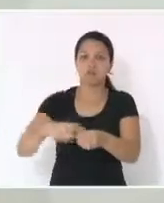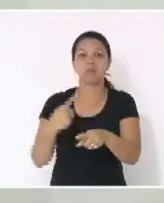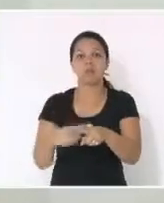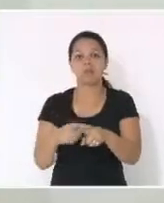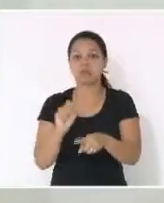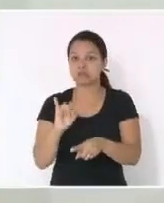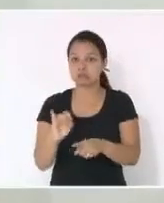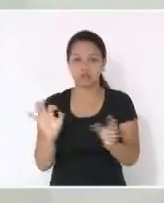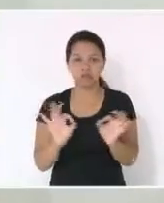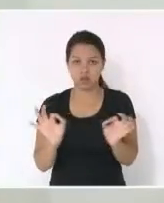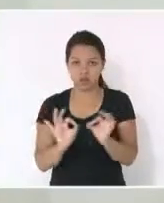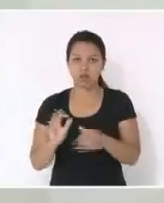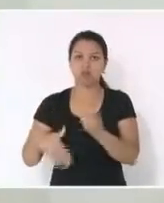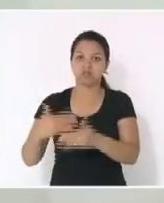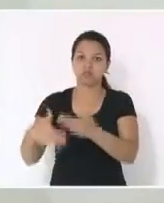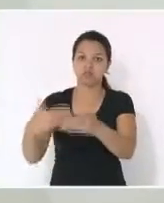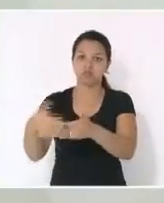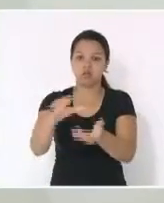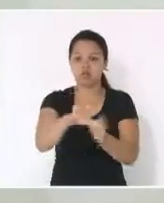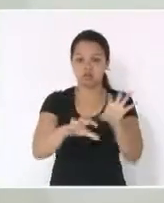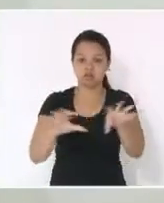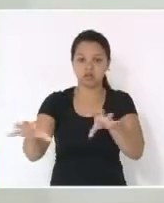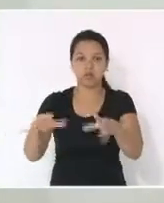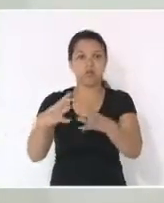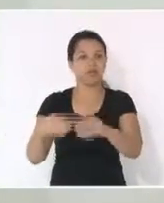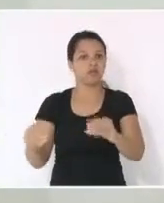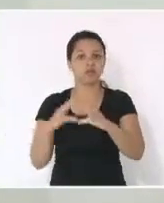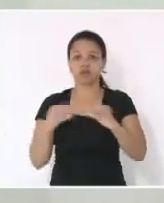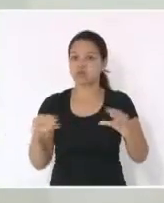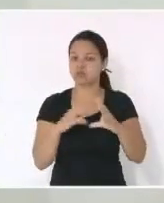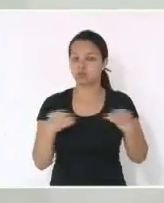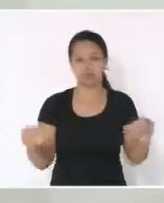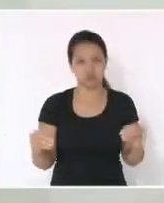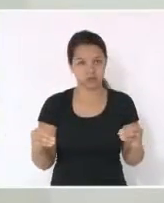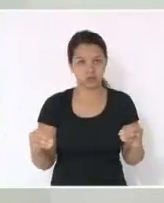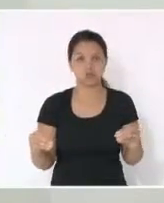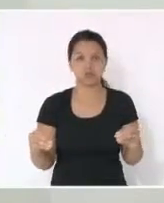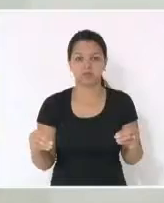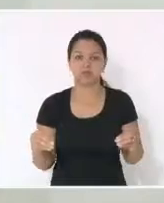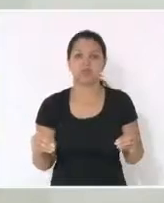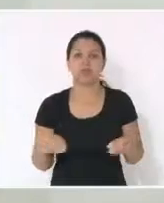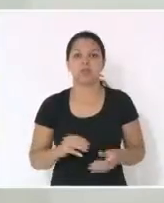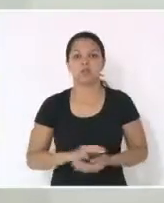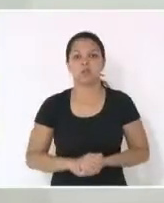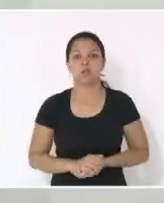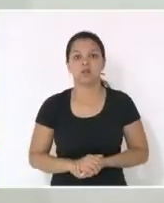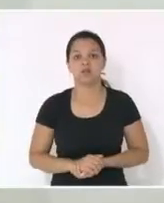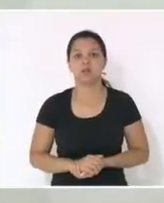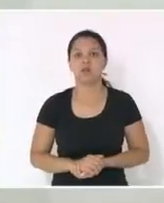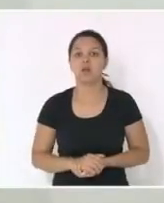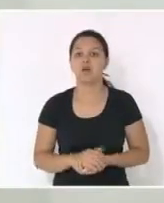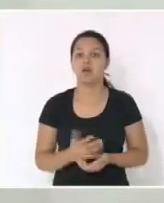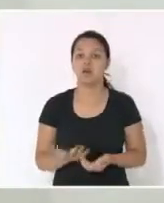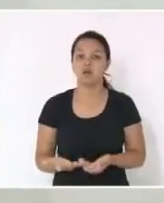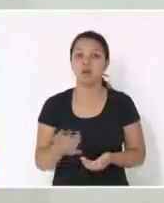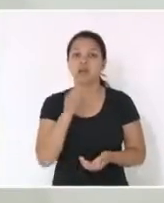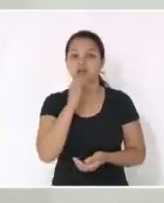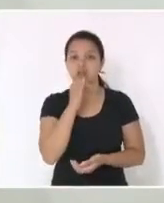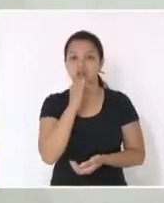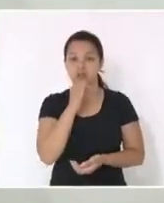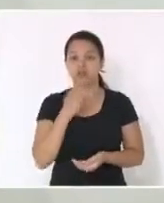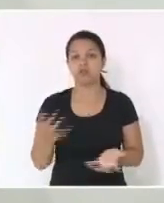vão desaparecer nós incentivamos a produção por exemplo de conservas de